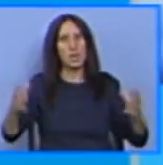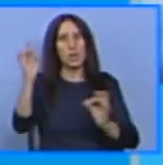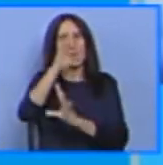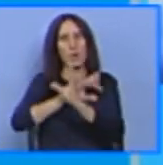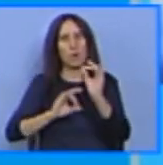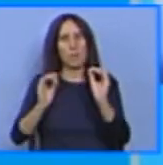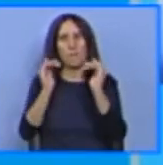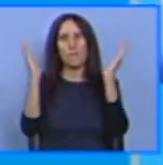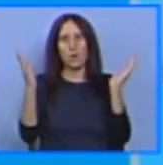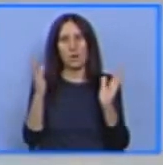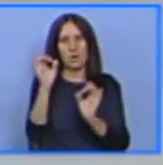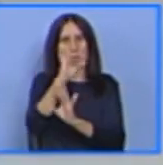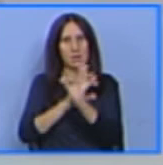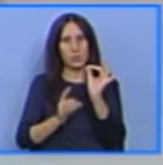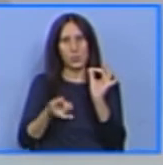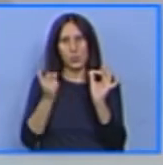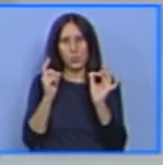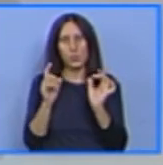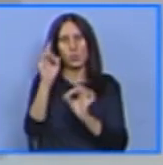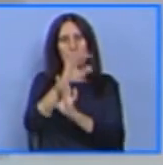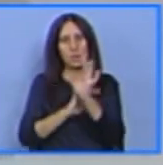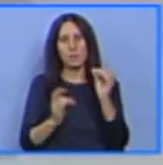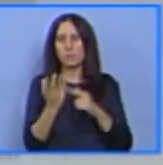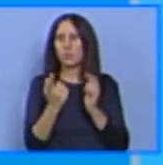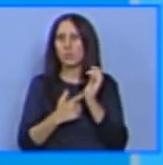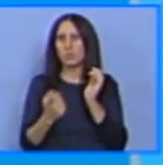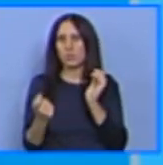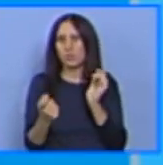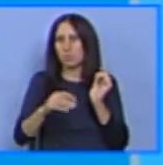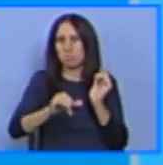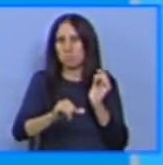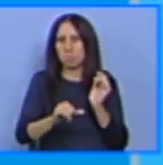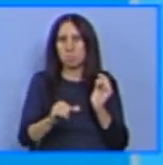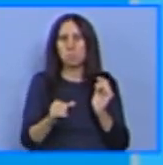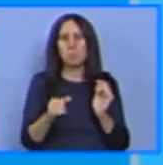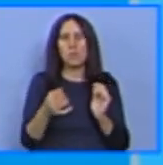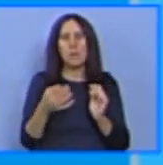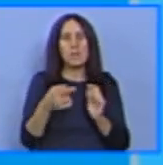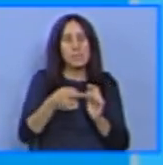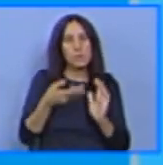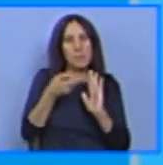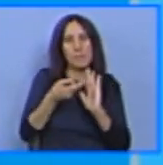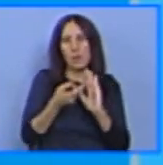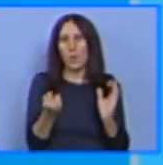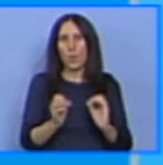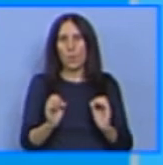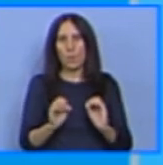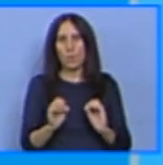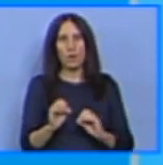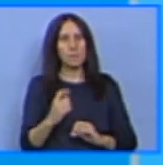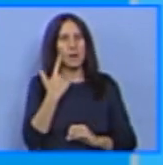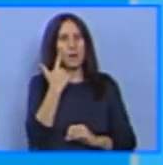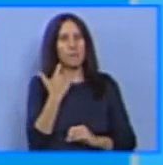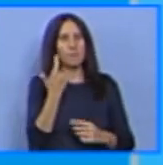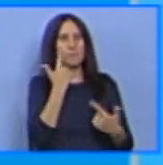e do Ocidente. Mesmo no Ocidente, países como os Estados Unidos, de facto, não existe essa tendência. E, portanto, isso parece mostrar